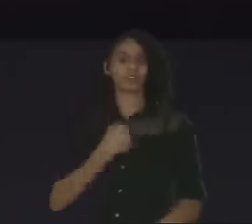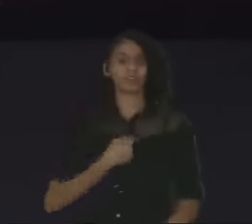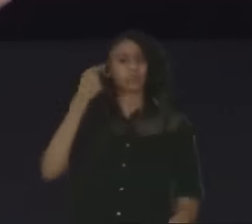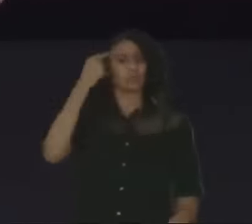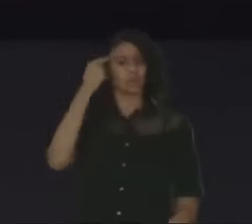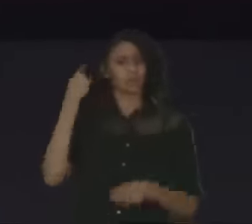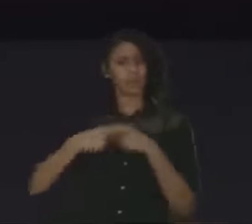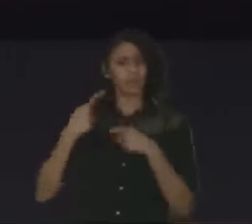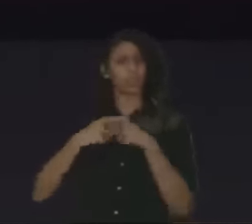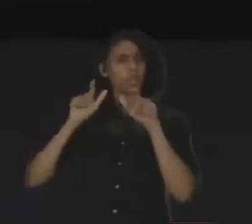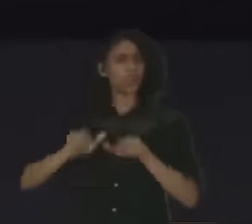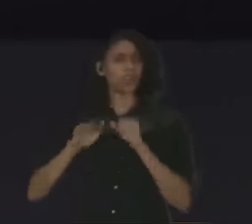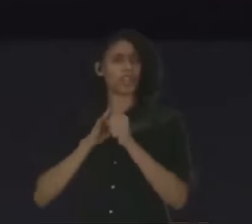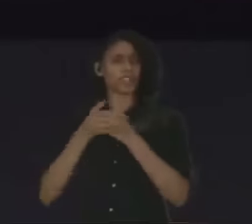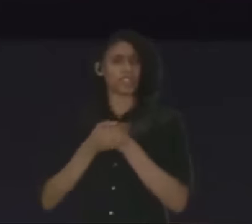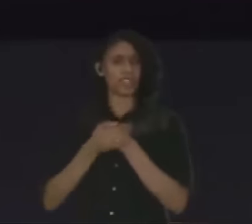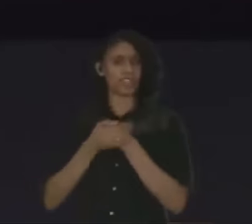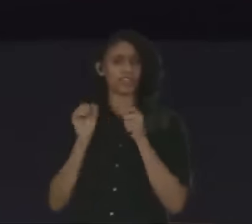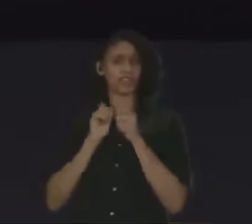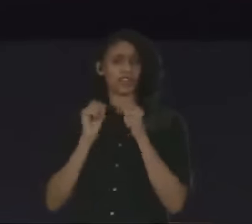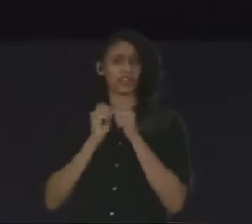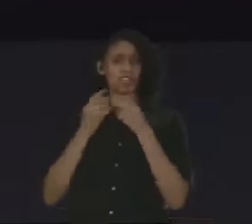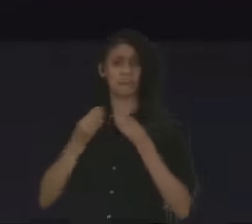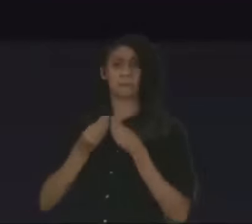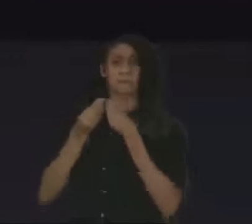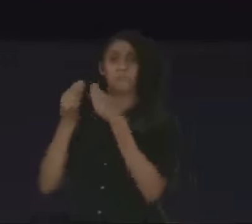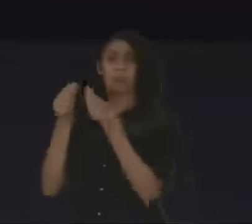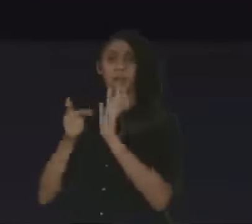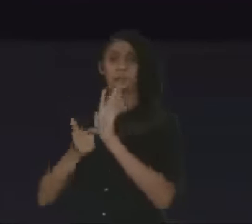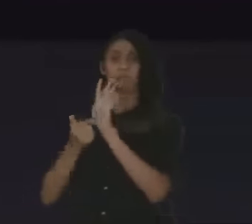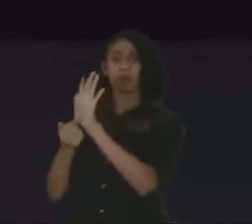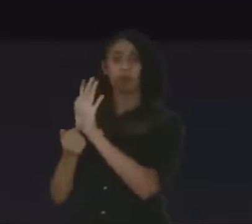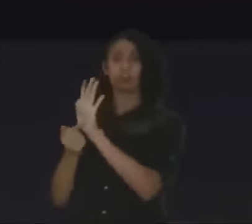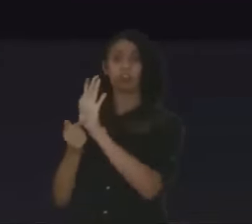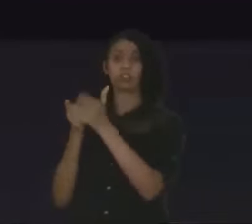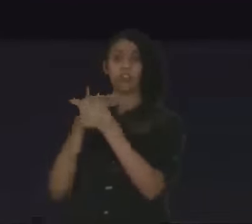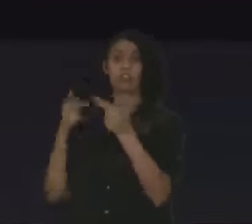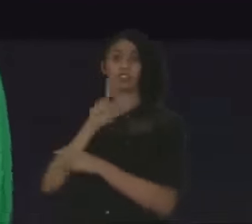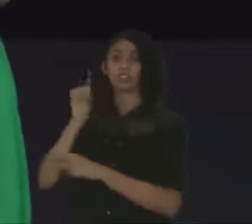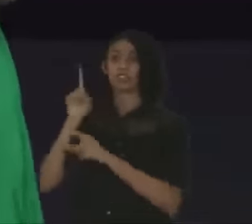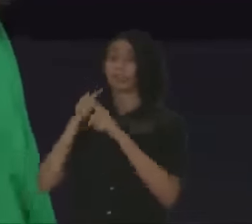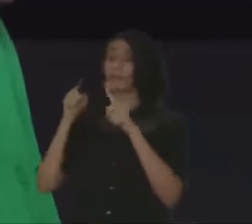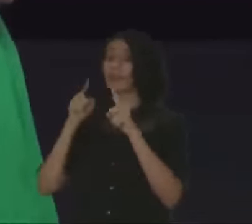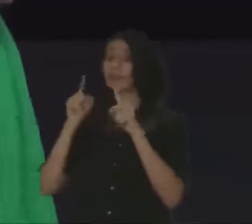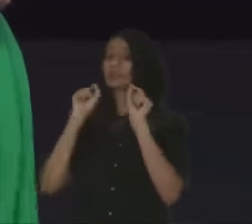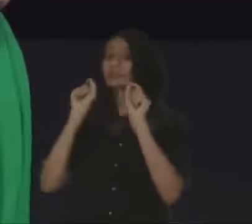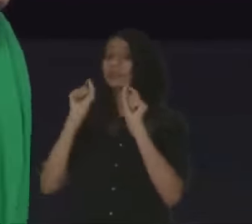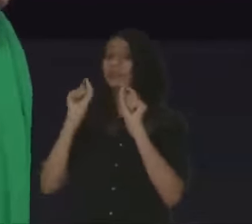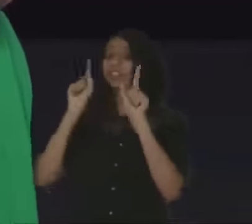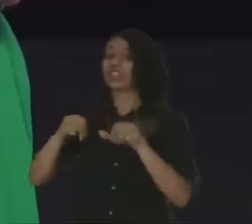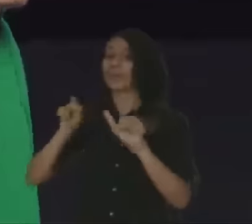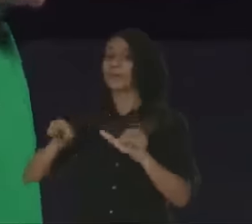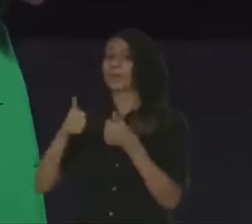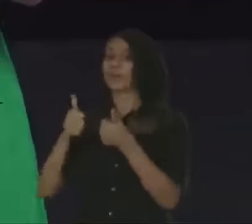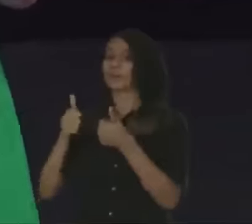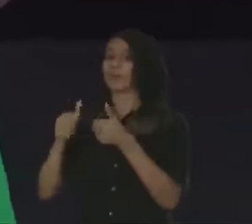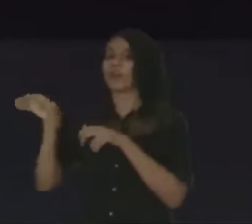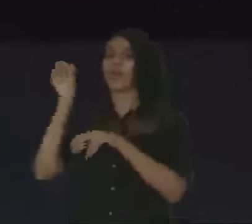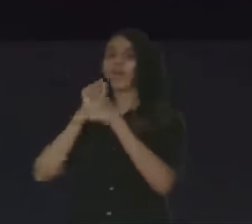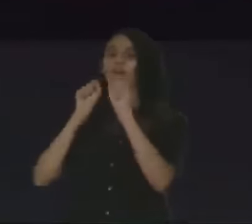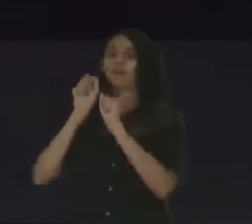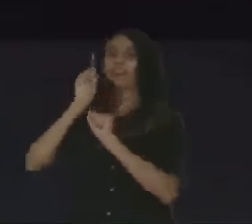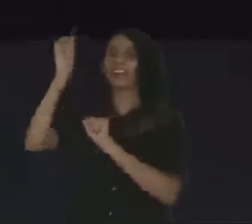secreto é levar a nossa agenda para Deus mas no lugar secreto é ouvir a agenda de Deus para nós porque você pode